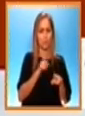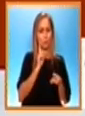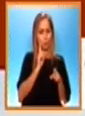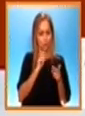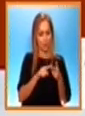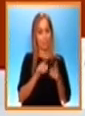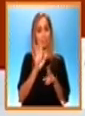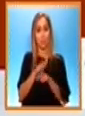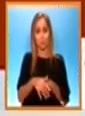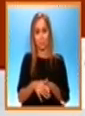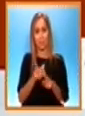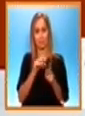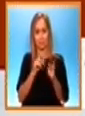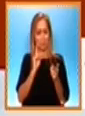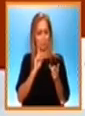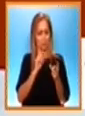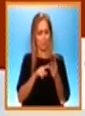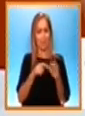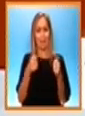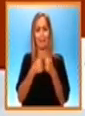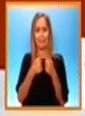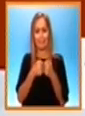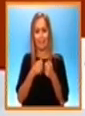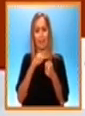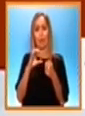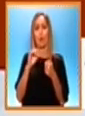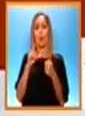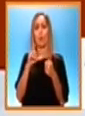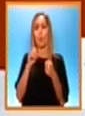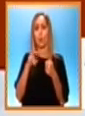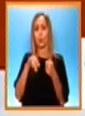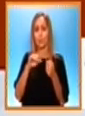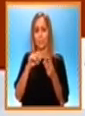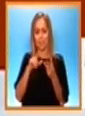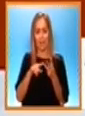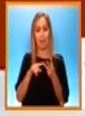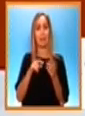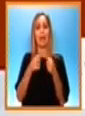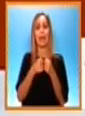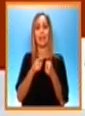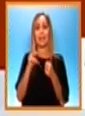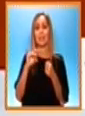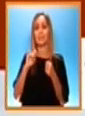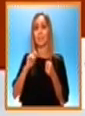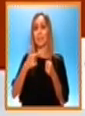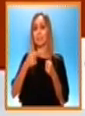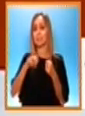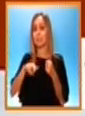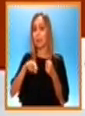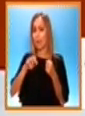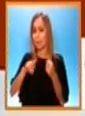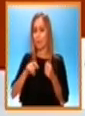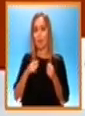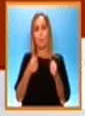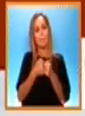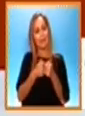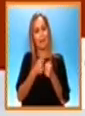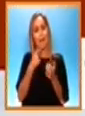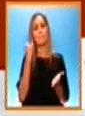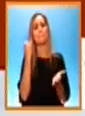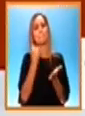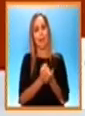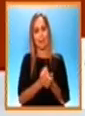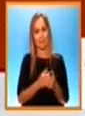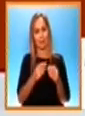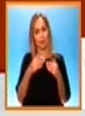das discriminações, quer em termos das guerras, a guerra colonial, a guerra do Vietnã. É uma época que realmente marca e moldou todas